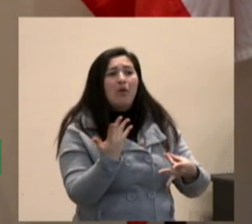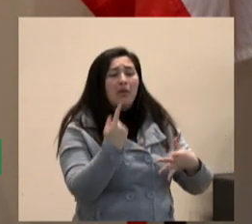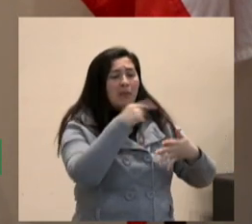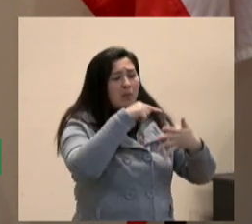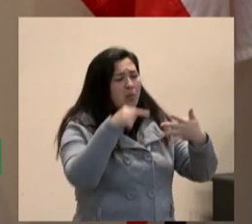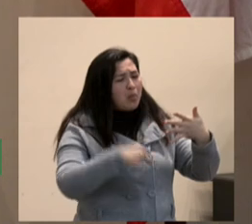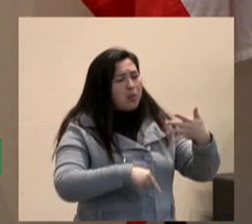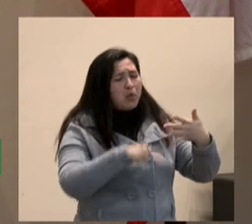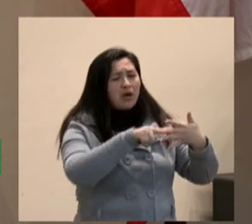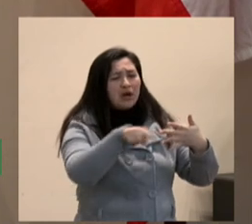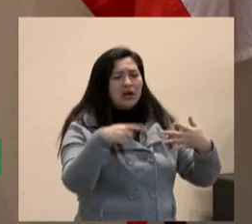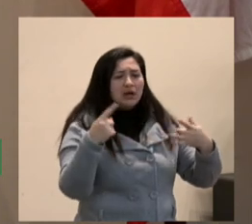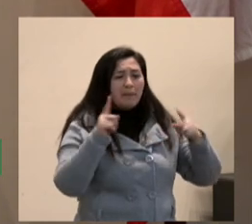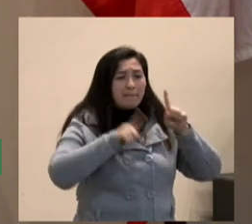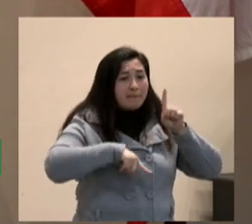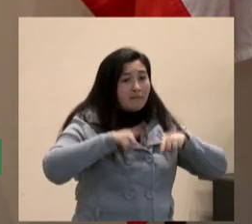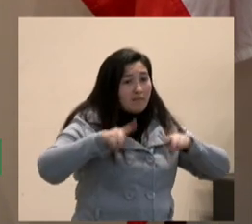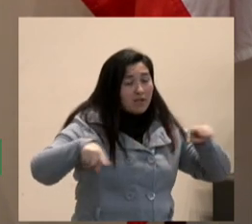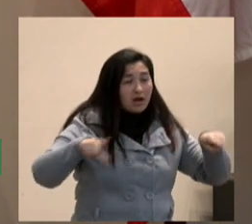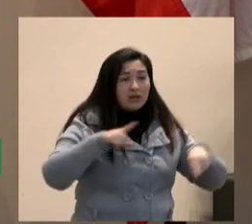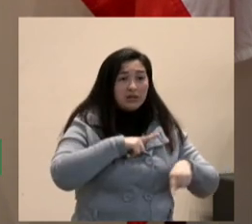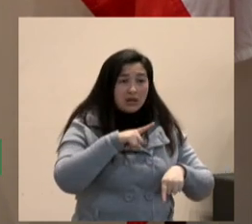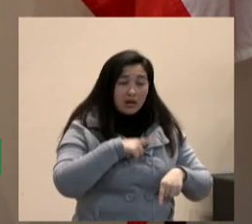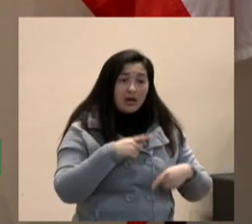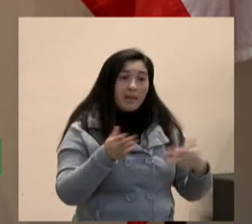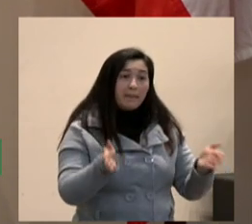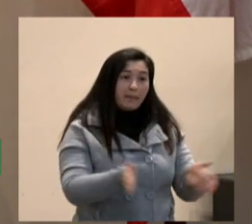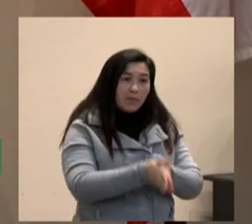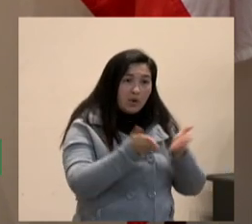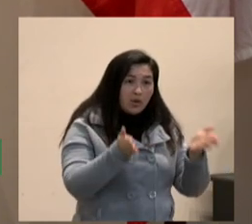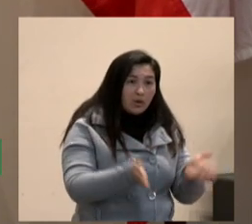seja, diversa, empobrecida,